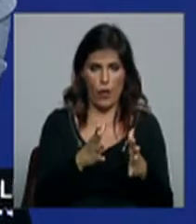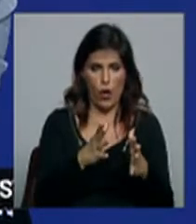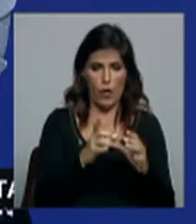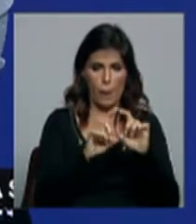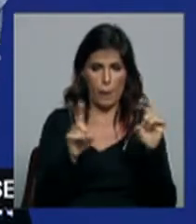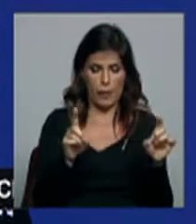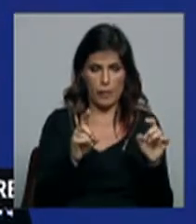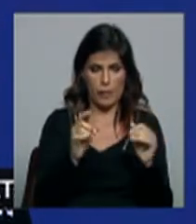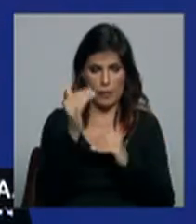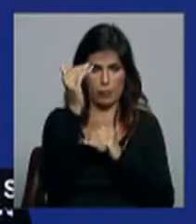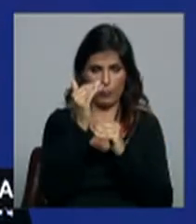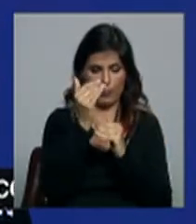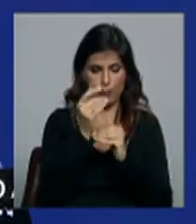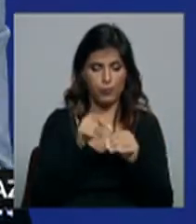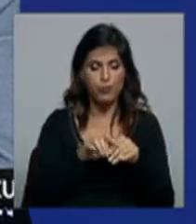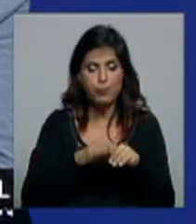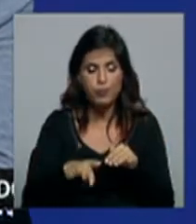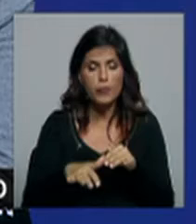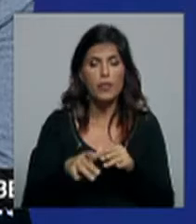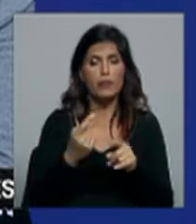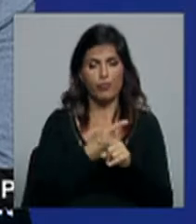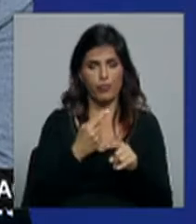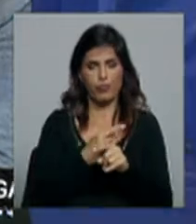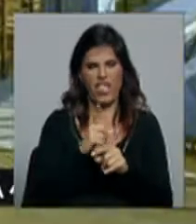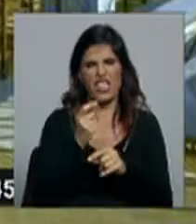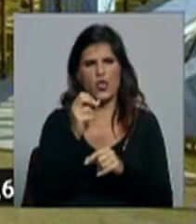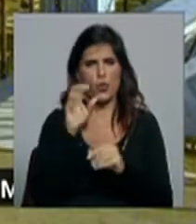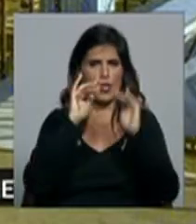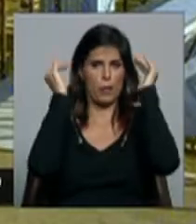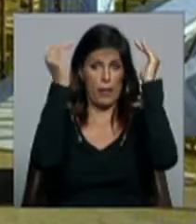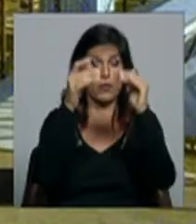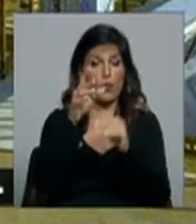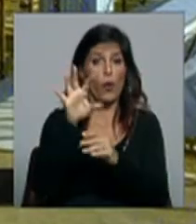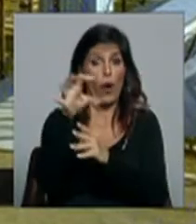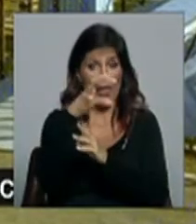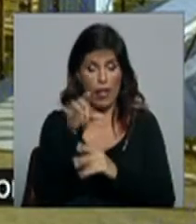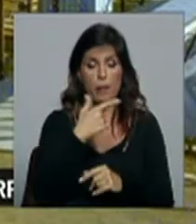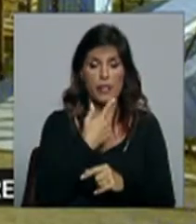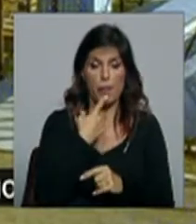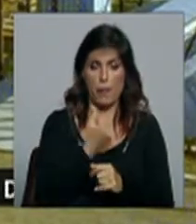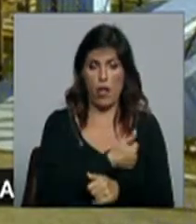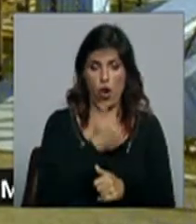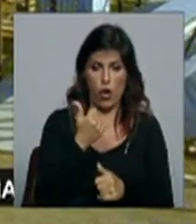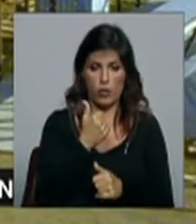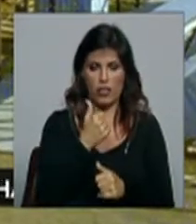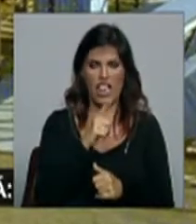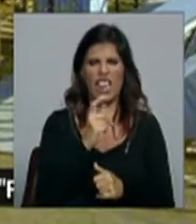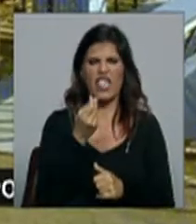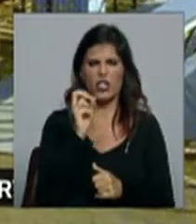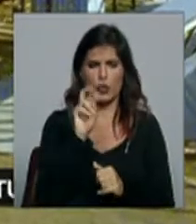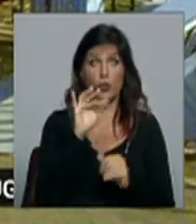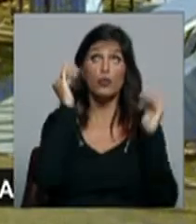órbitas próximas da Terra e de detritos espaciais. Este radar vai permitir também perceber melhor, catalogar melhor detritos